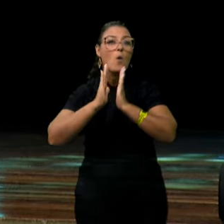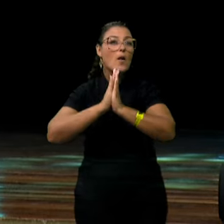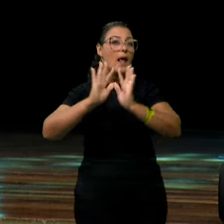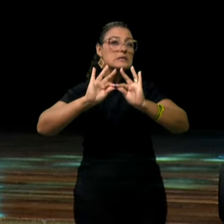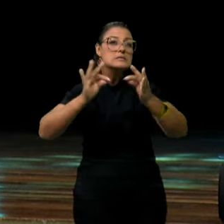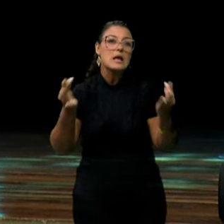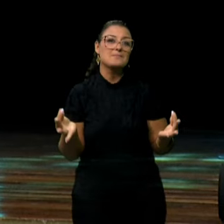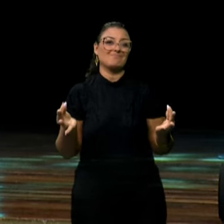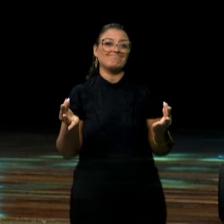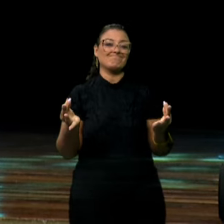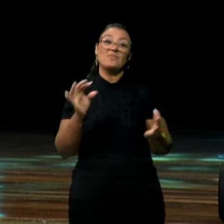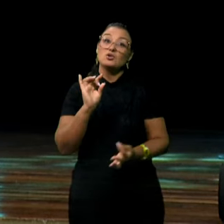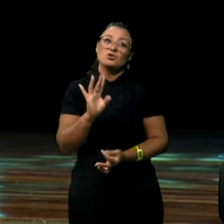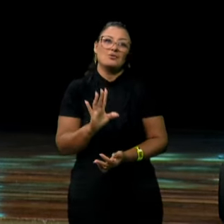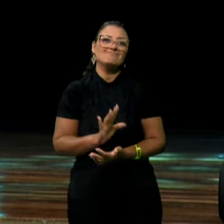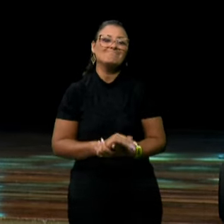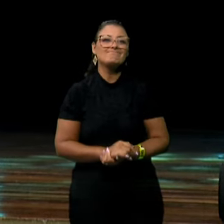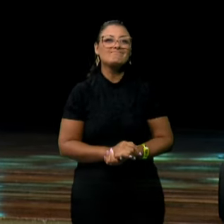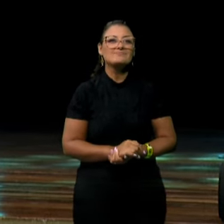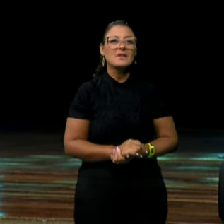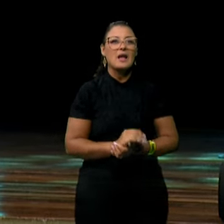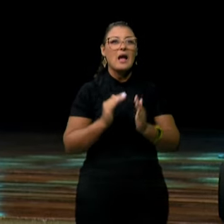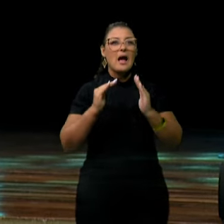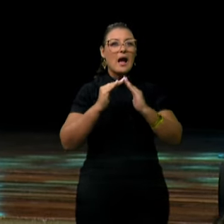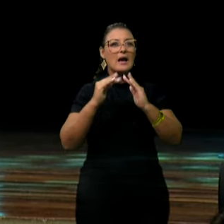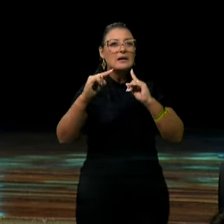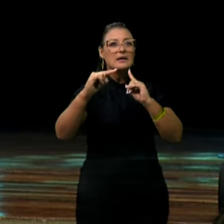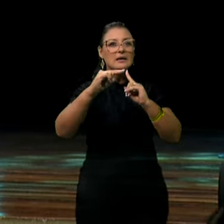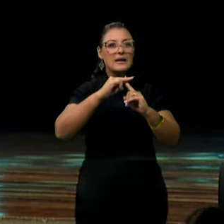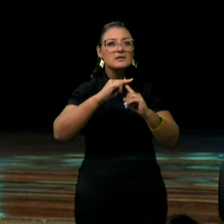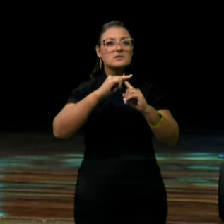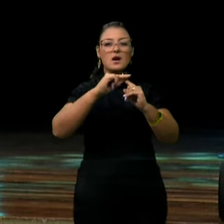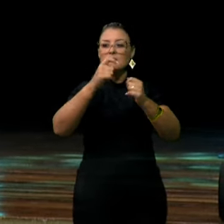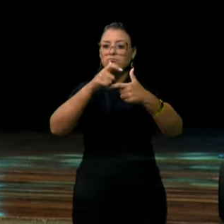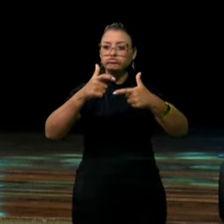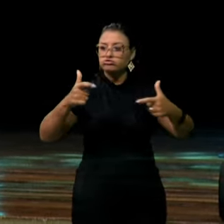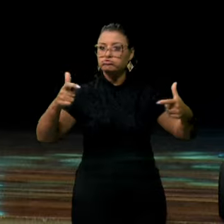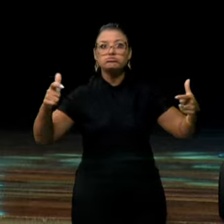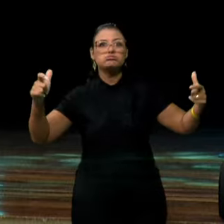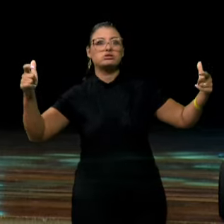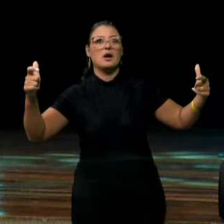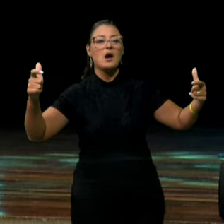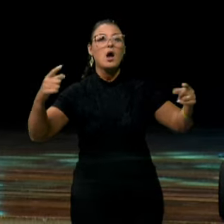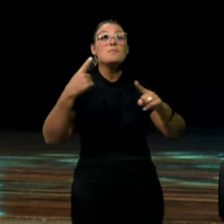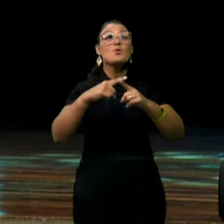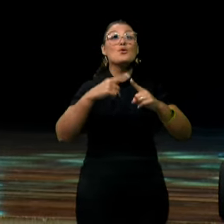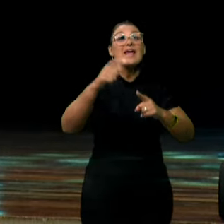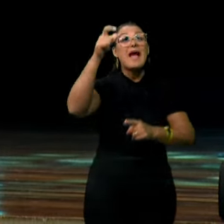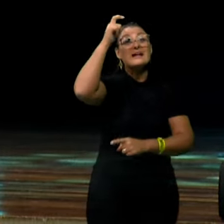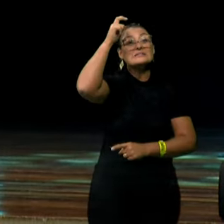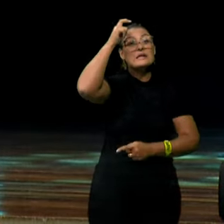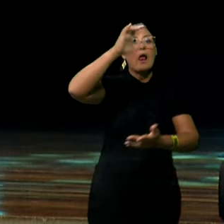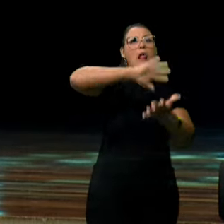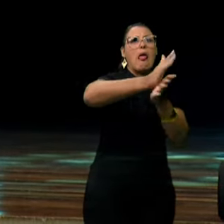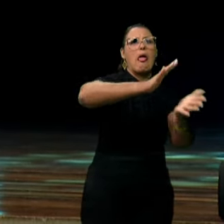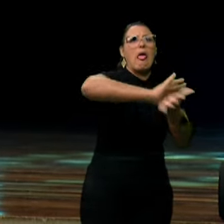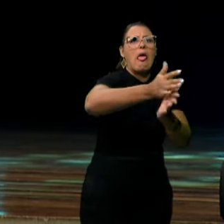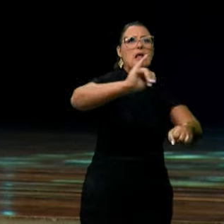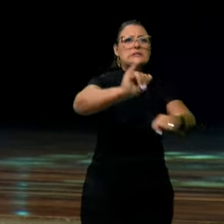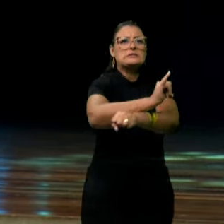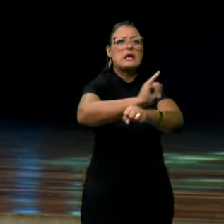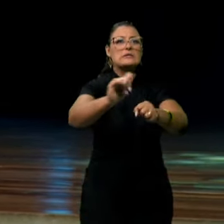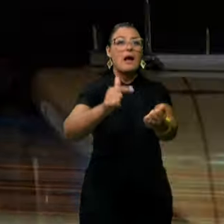está entendendo ou não as igrejas se explodem os números são grandes porque os principados foram amarrados as estratégias foram quebrada